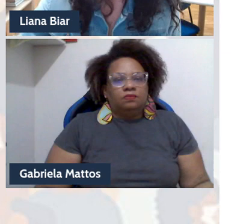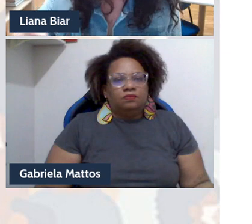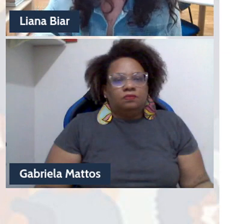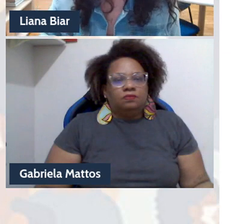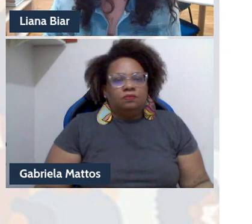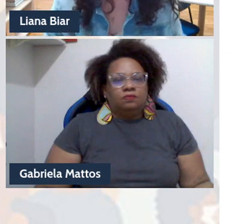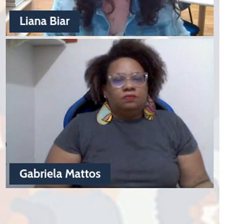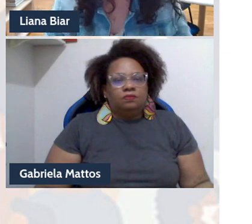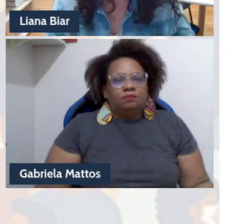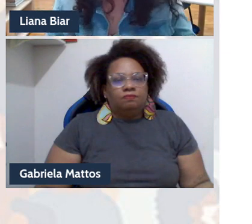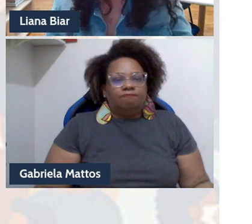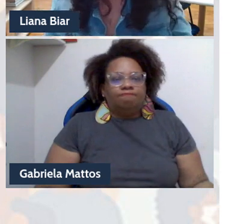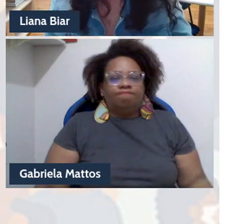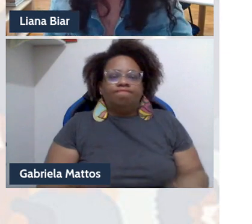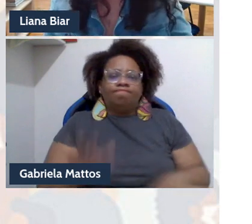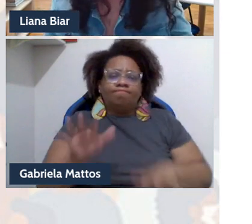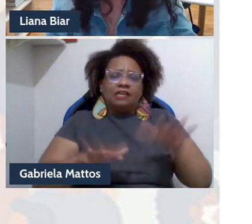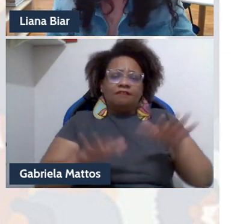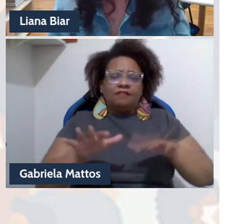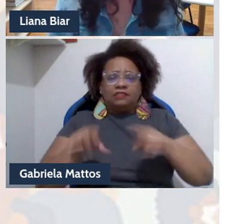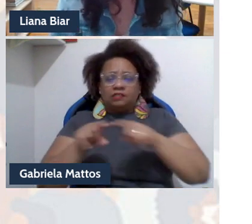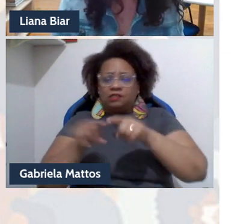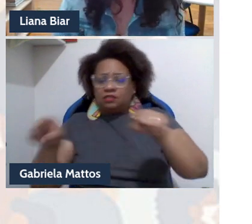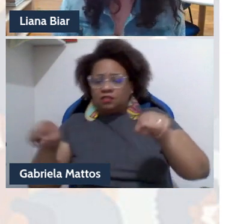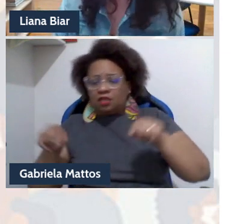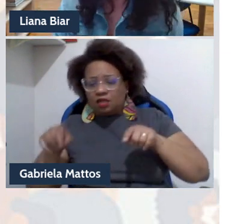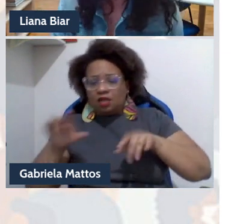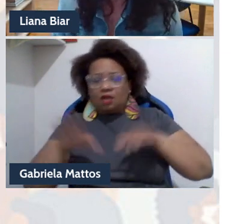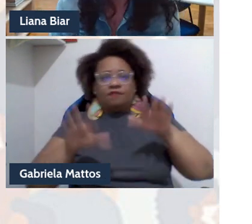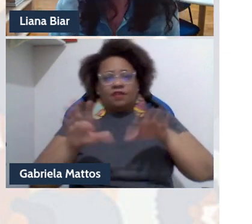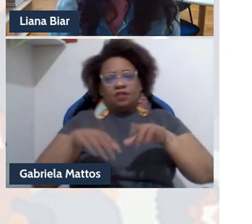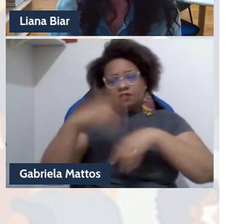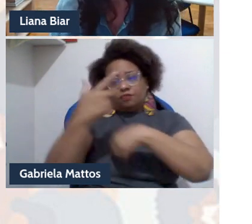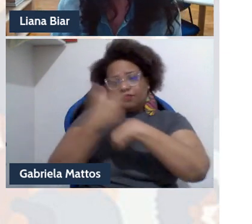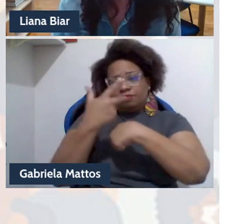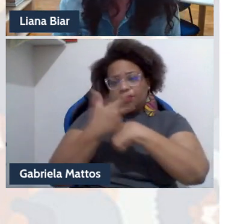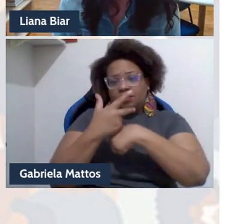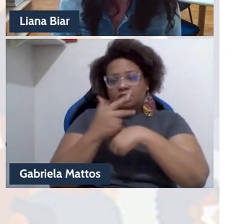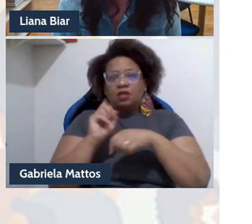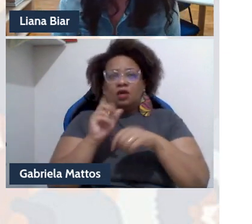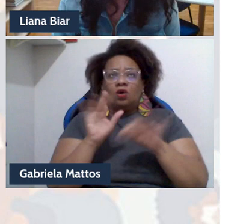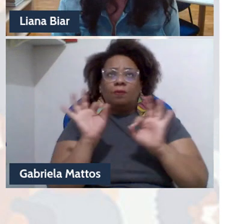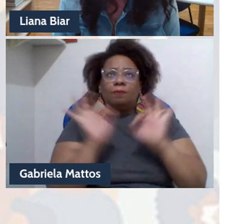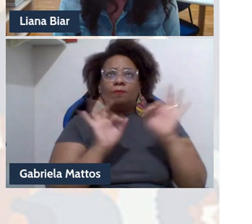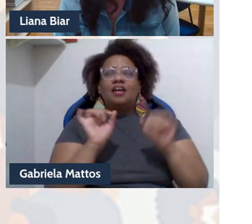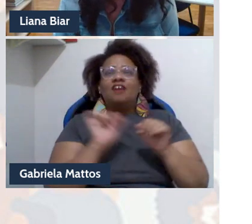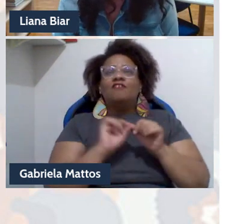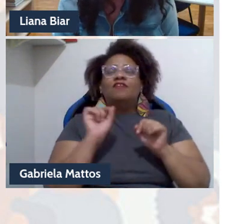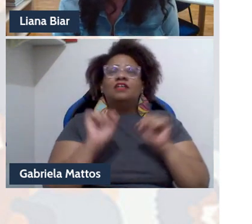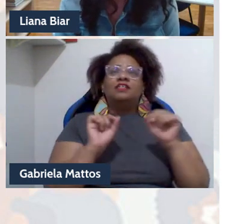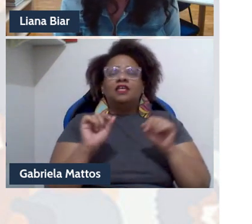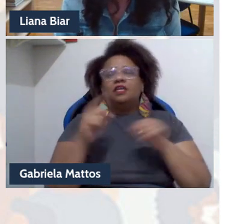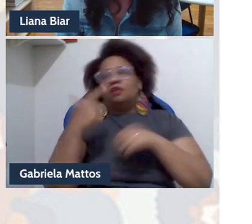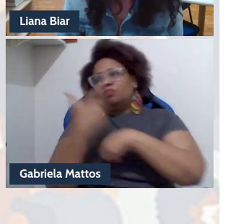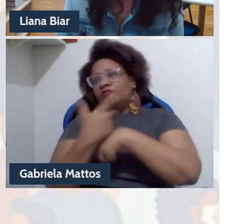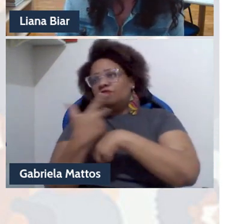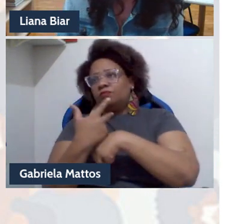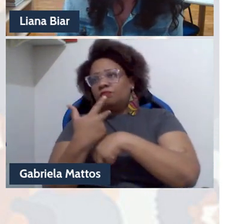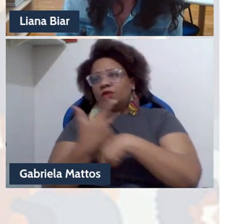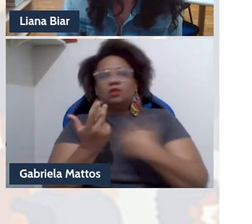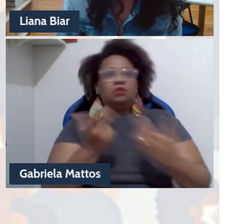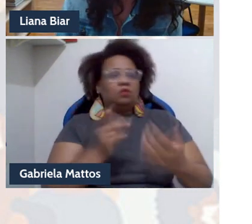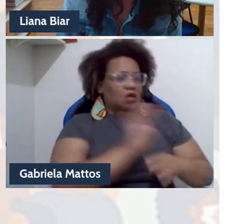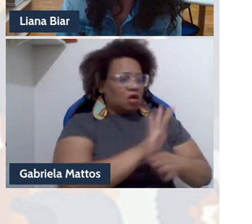Às vezes eu estava na sala, às vezes eu estava filmando, às vezes eu estava planejando o que eu ia fazer, horas eu estava filmando, horas eu estava ajudando